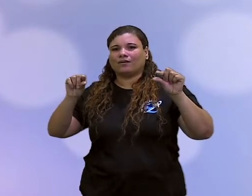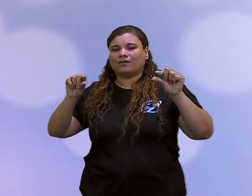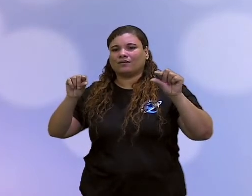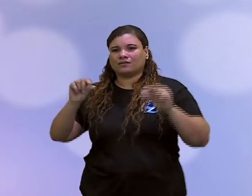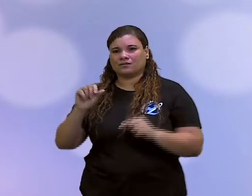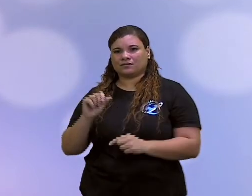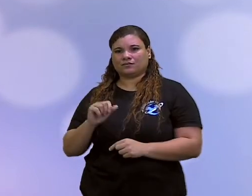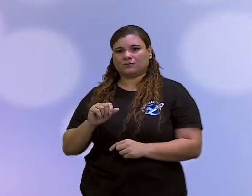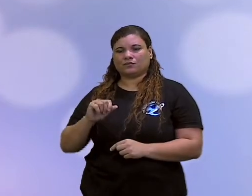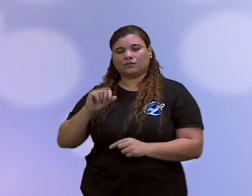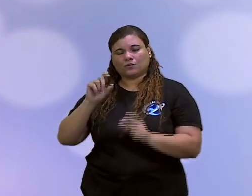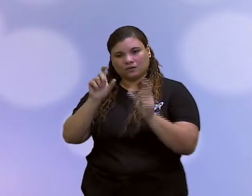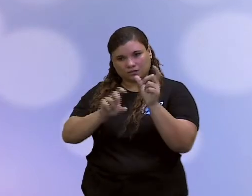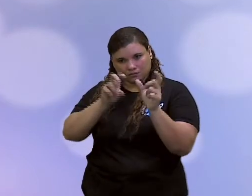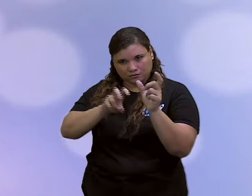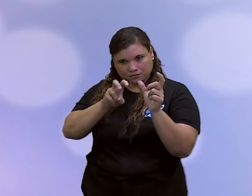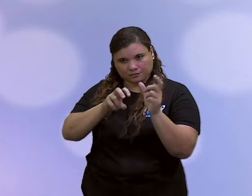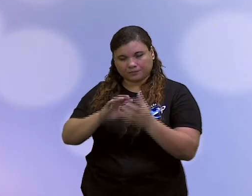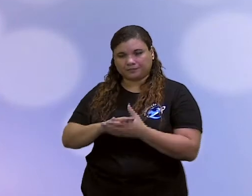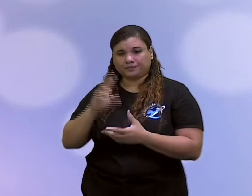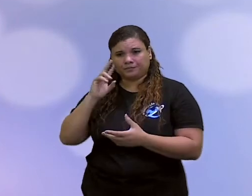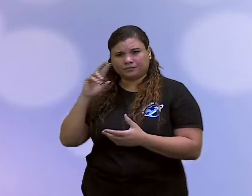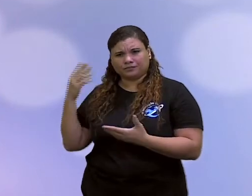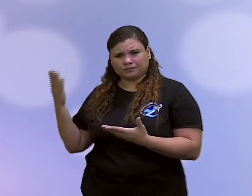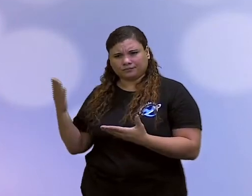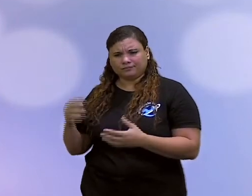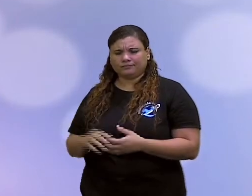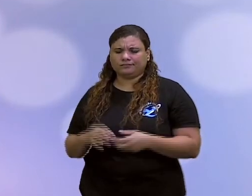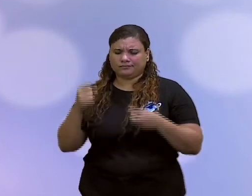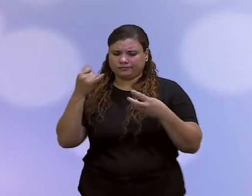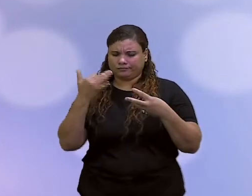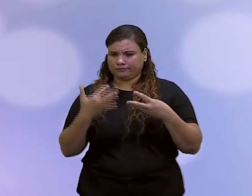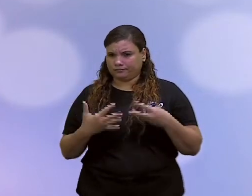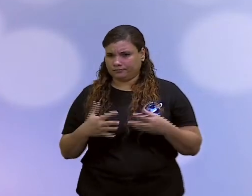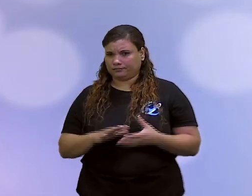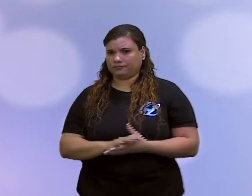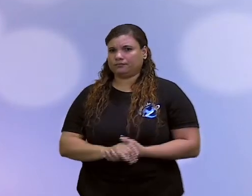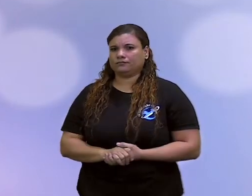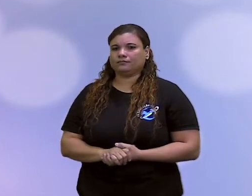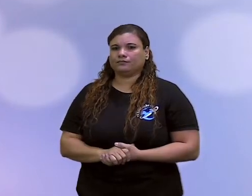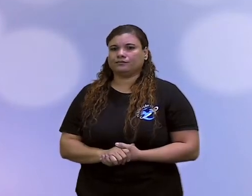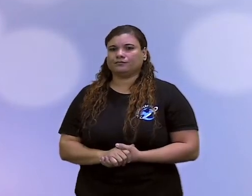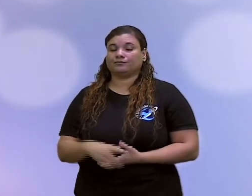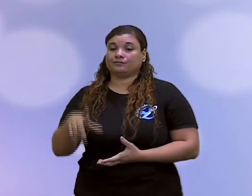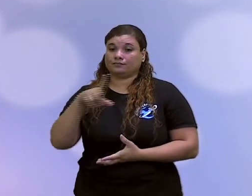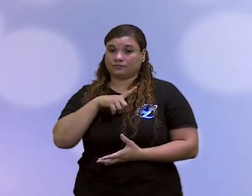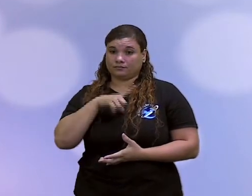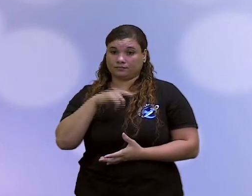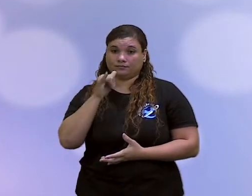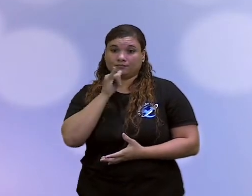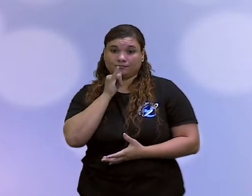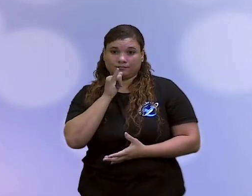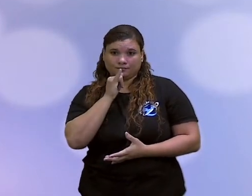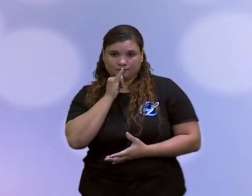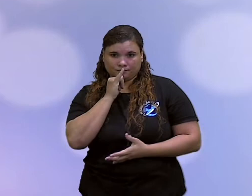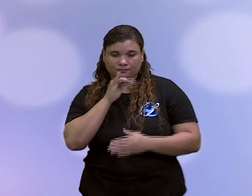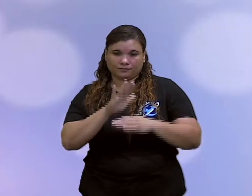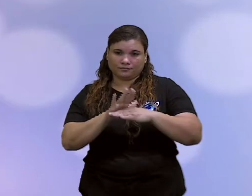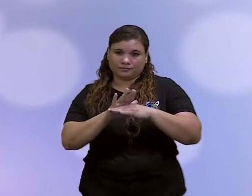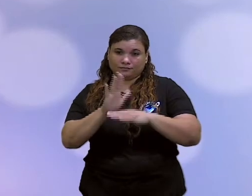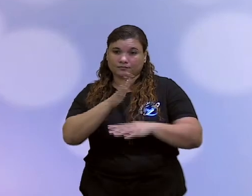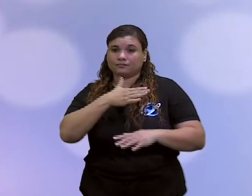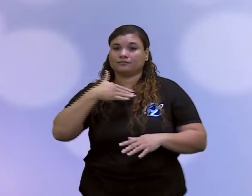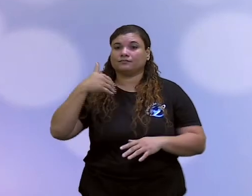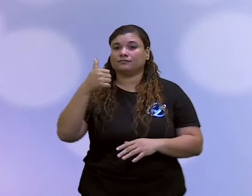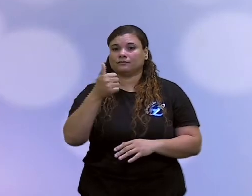vamos entender. Então, vamos lá. Bem, nós temos os exemplos e que vai facilitar,